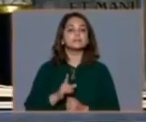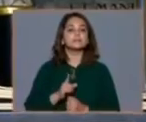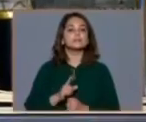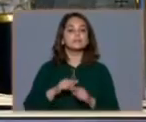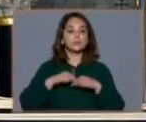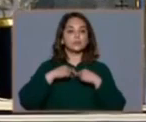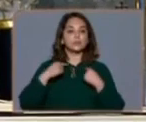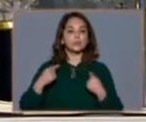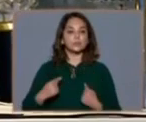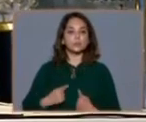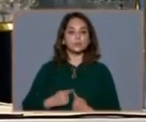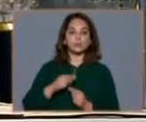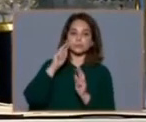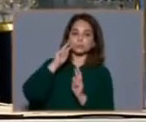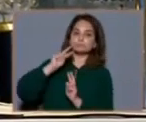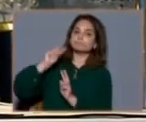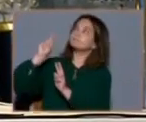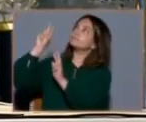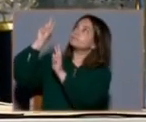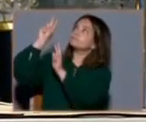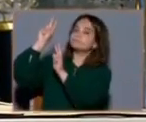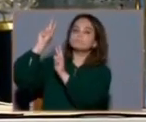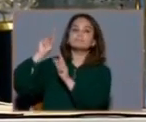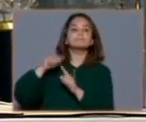Corações ao alto.